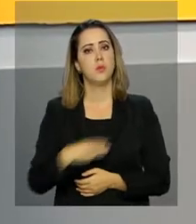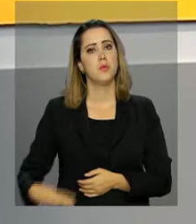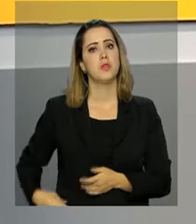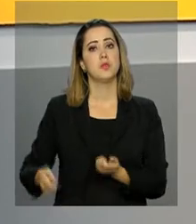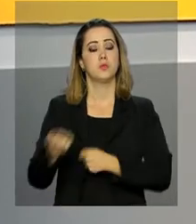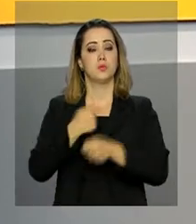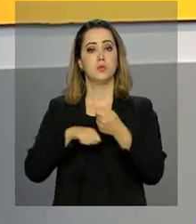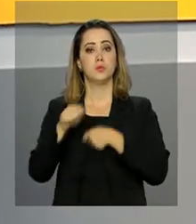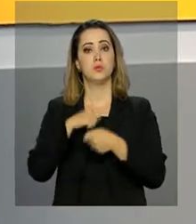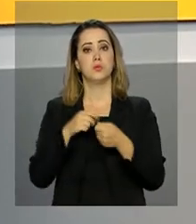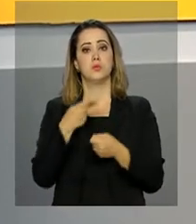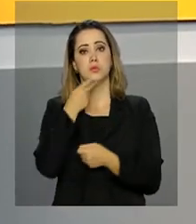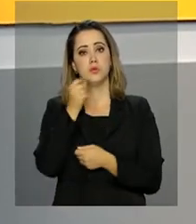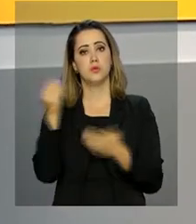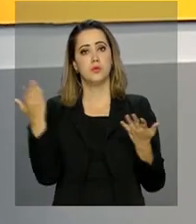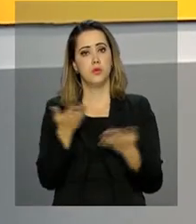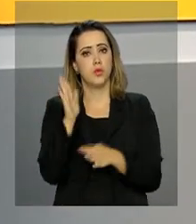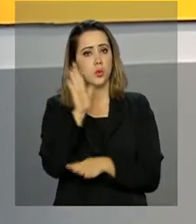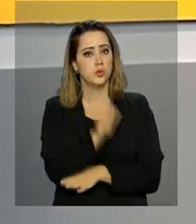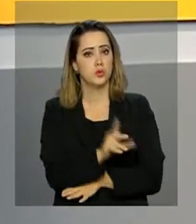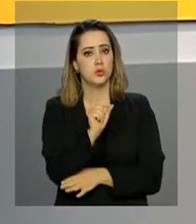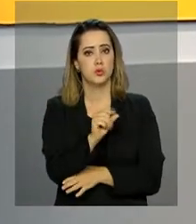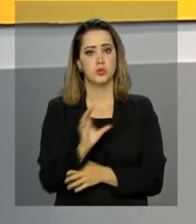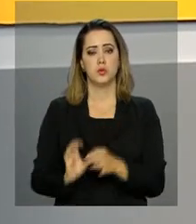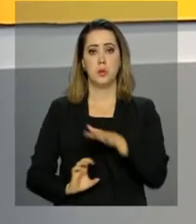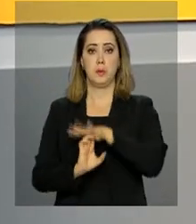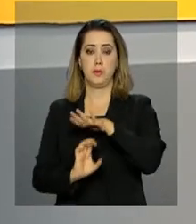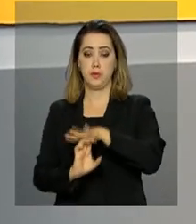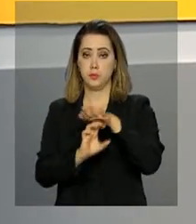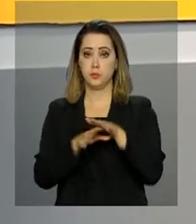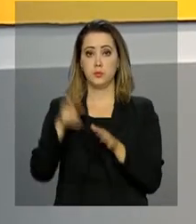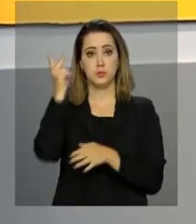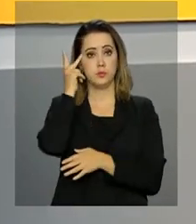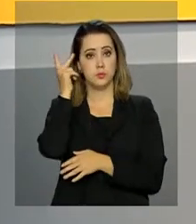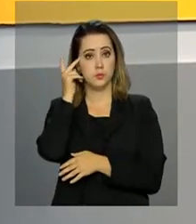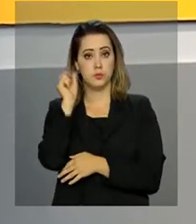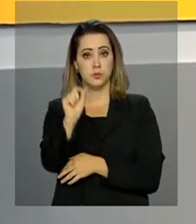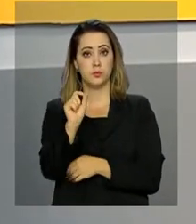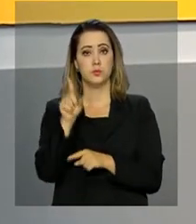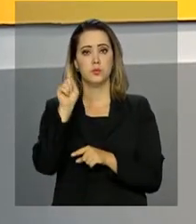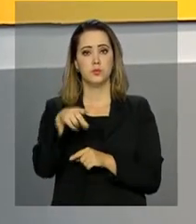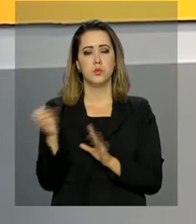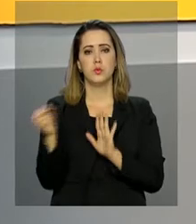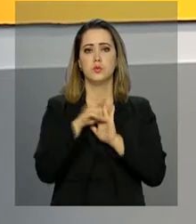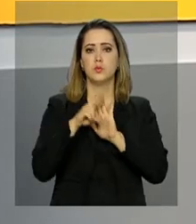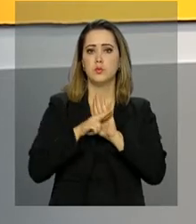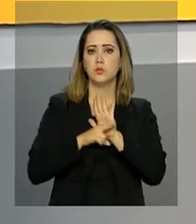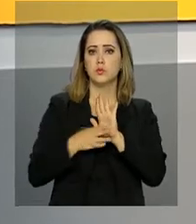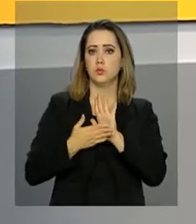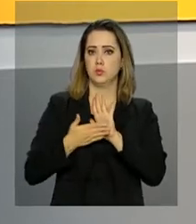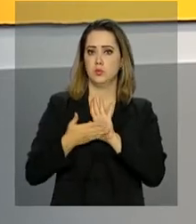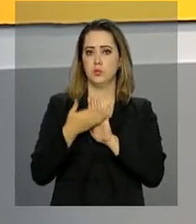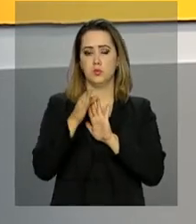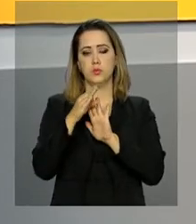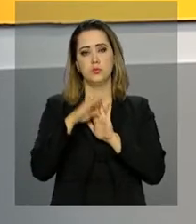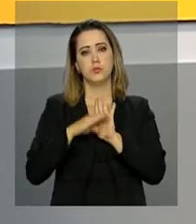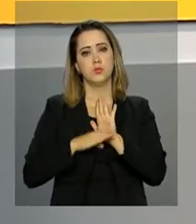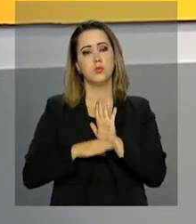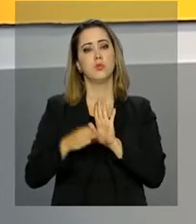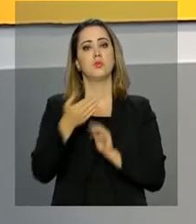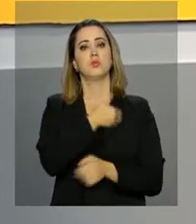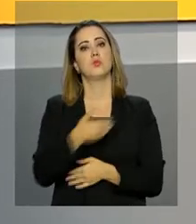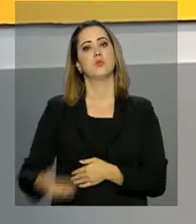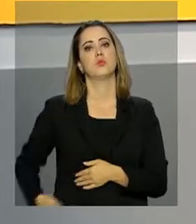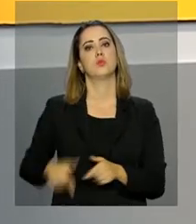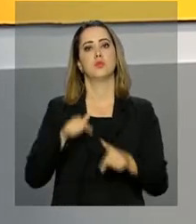da Fazenda, Henrique Meirelles, disse nesta tarde a investidores estrangeiros em São Paulo que as reformas propostas pelo governo, como